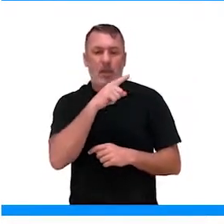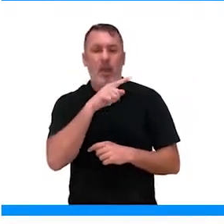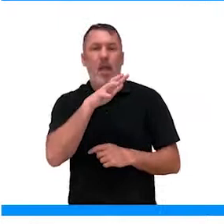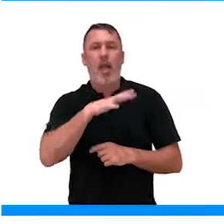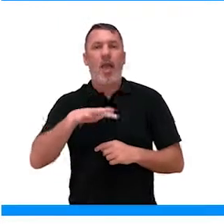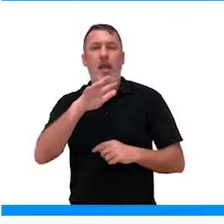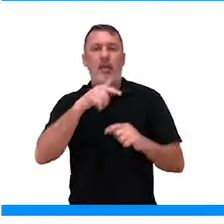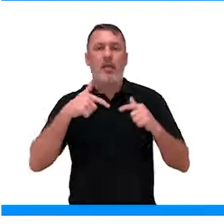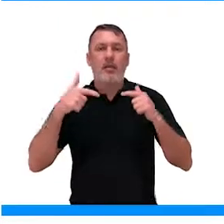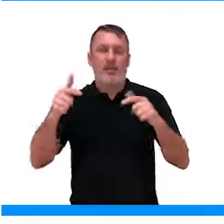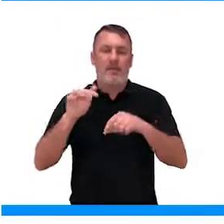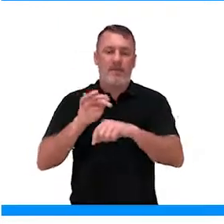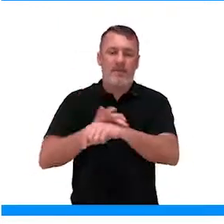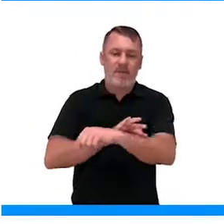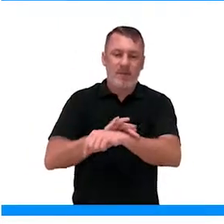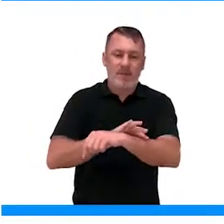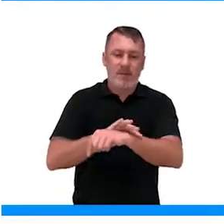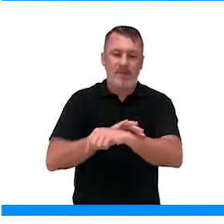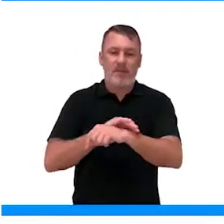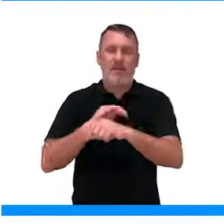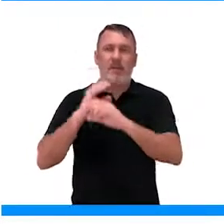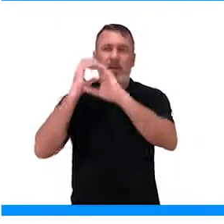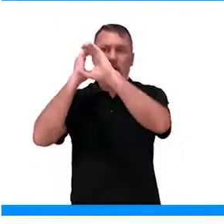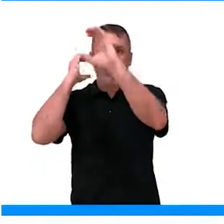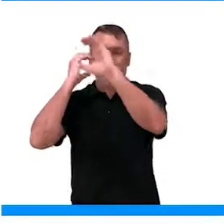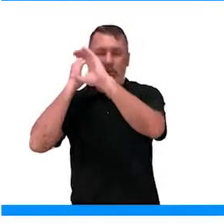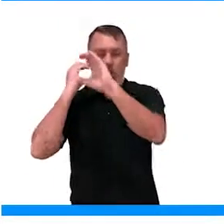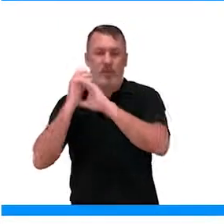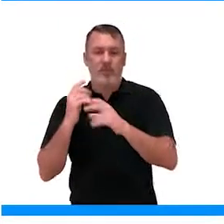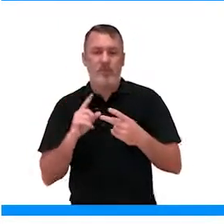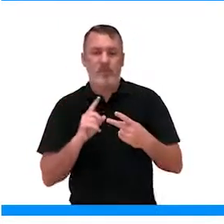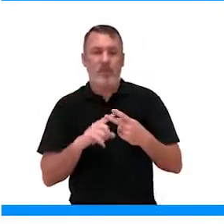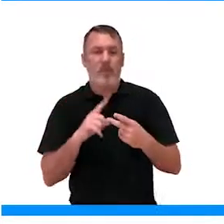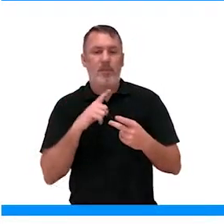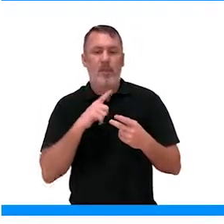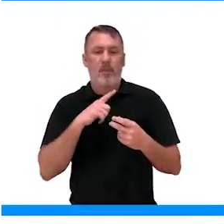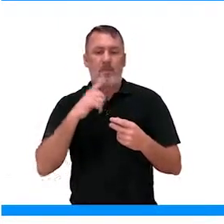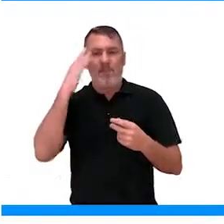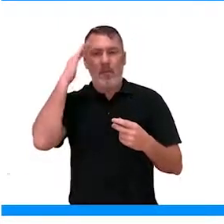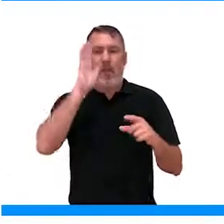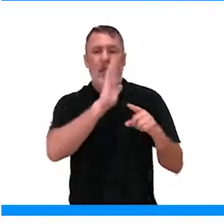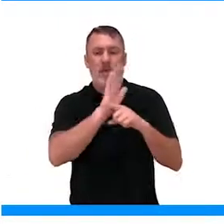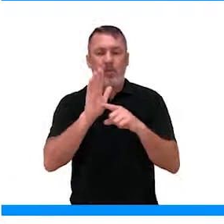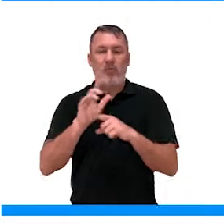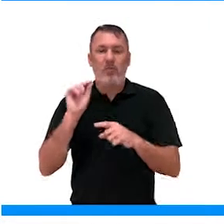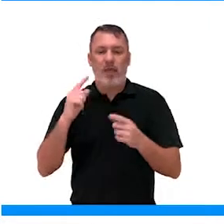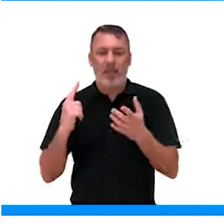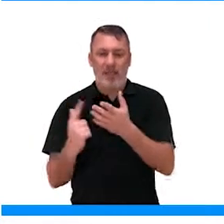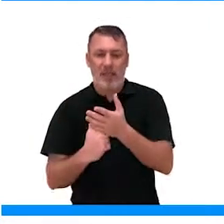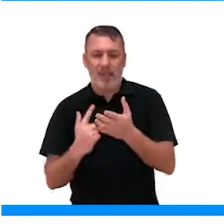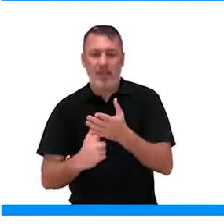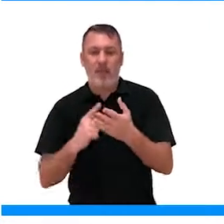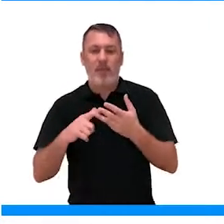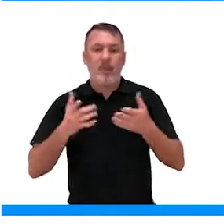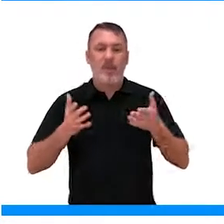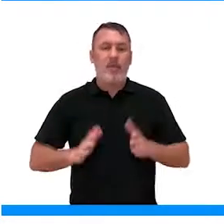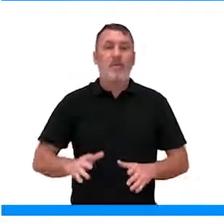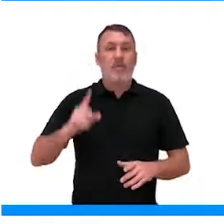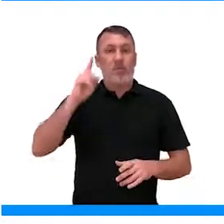atuação, física e astronomia. Contribuição mais famosa, seus livros A Dança do Universo e O Fim da Terra e do